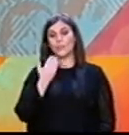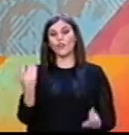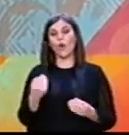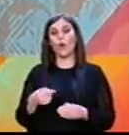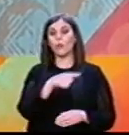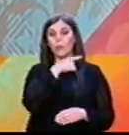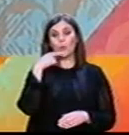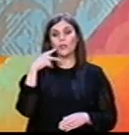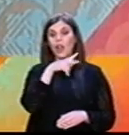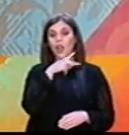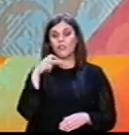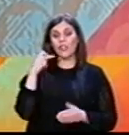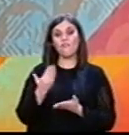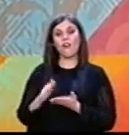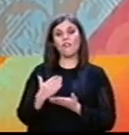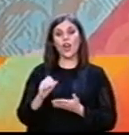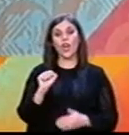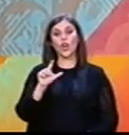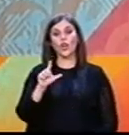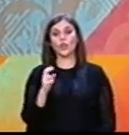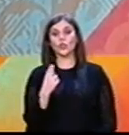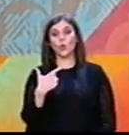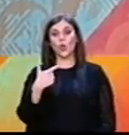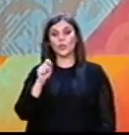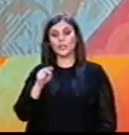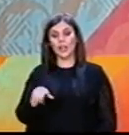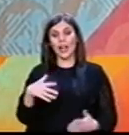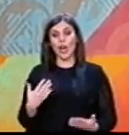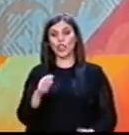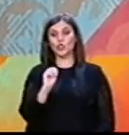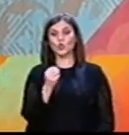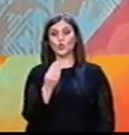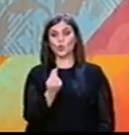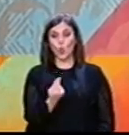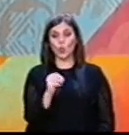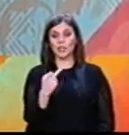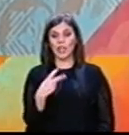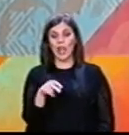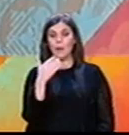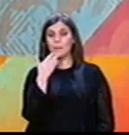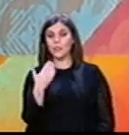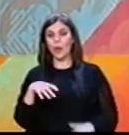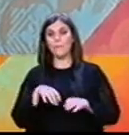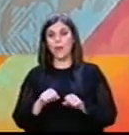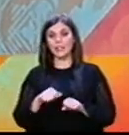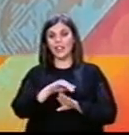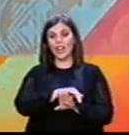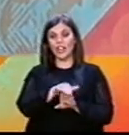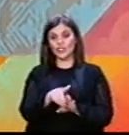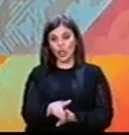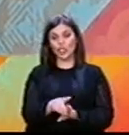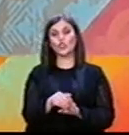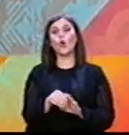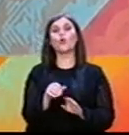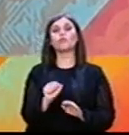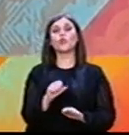bolo de aniversário sem glúten. Talvez por isso a Susana Sousa resolveu-nos pedir a massa de rissóis sem glúten. E realmente, hoje em dia, há muitas pessoas com